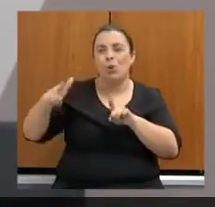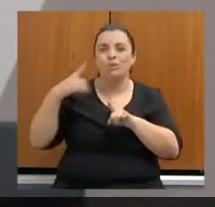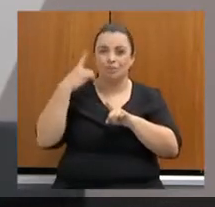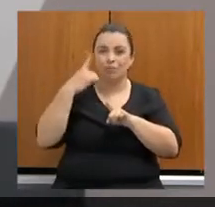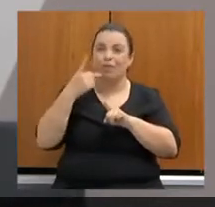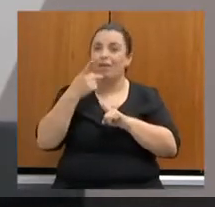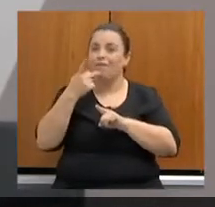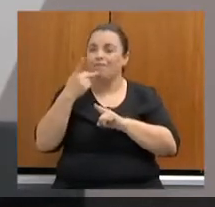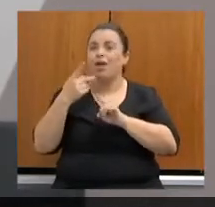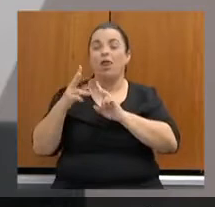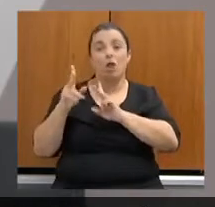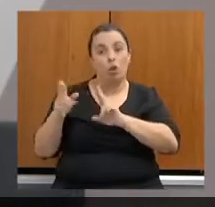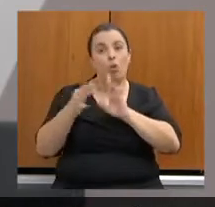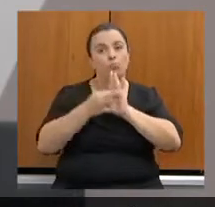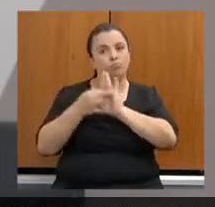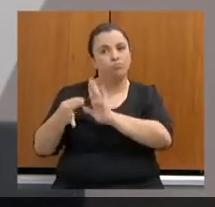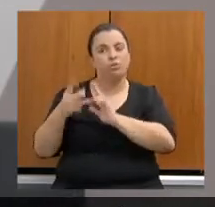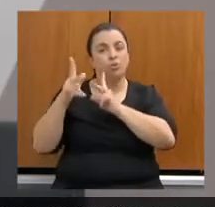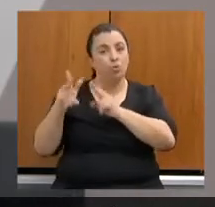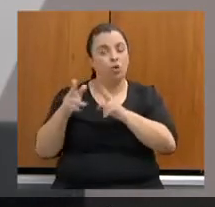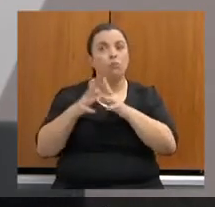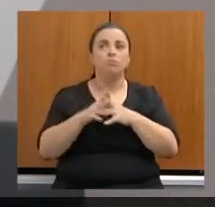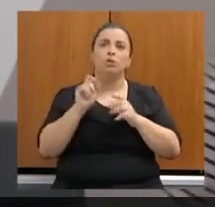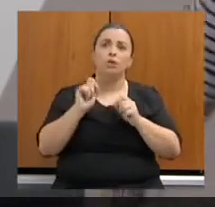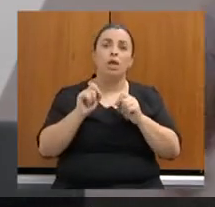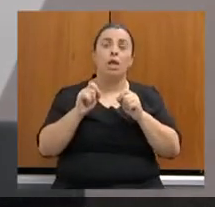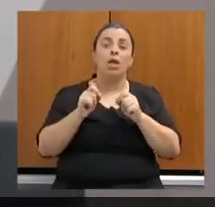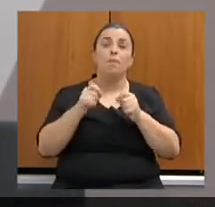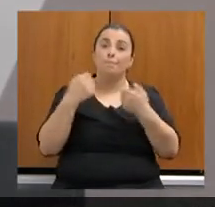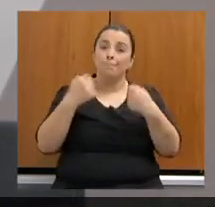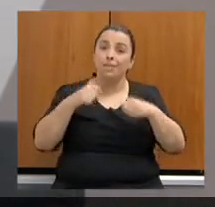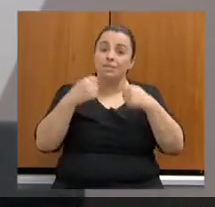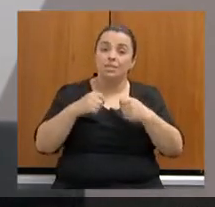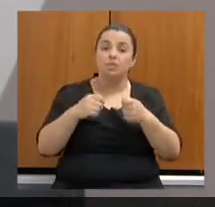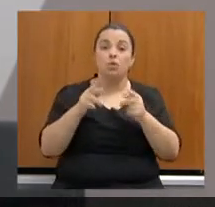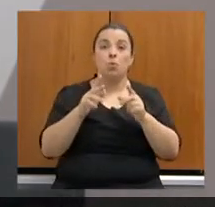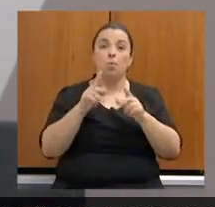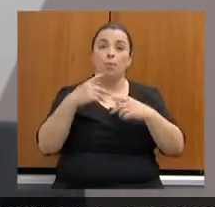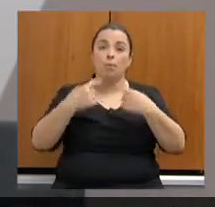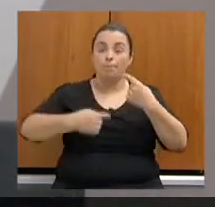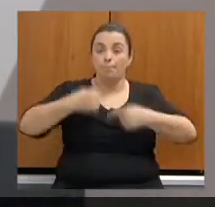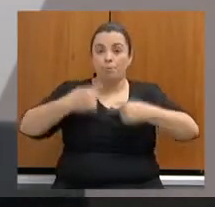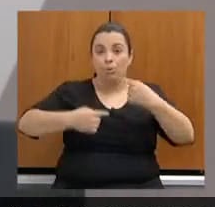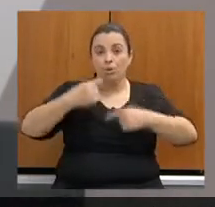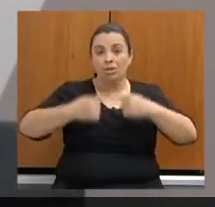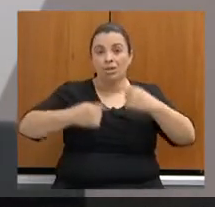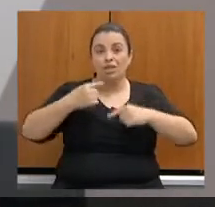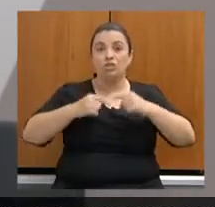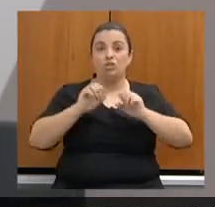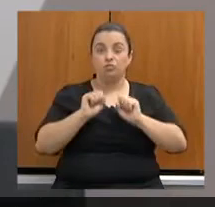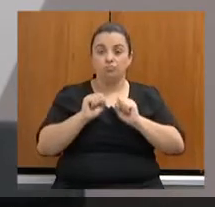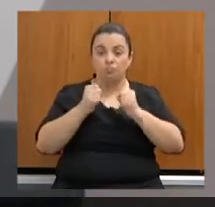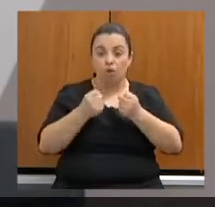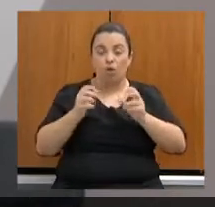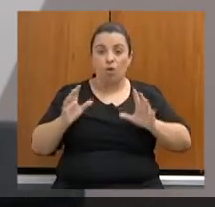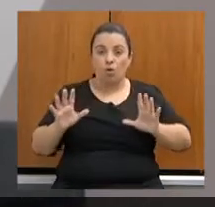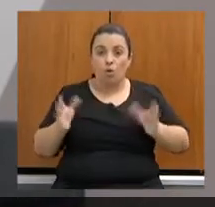vários deputados é a necessidade de uma política de fortalecimento e fome a cultura Familiar